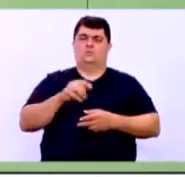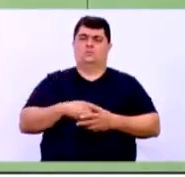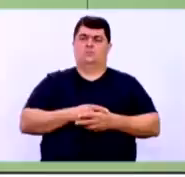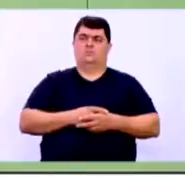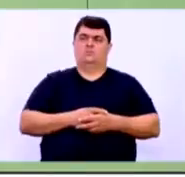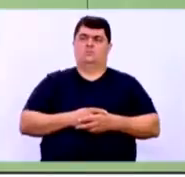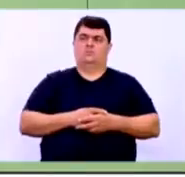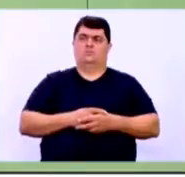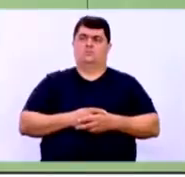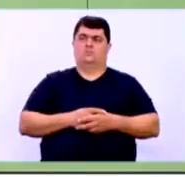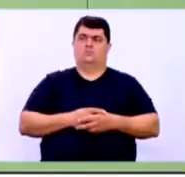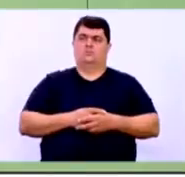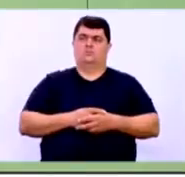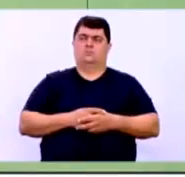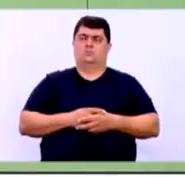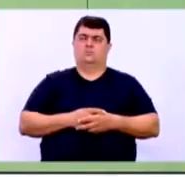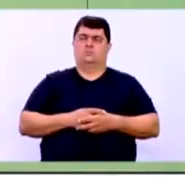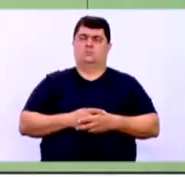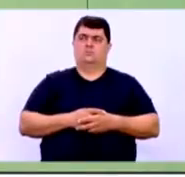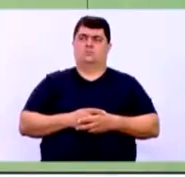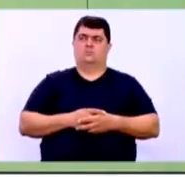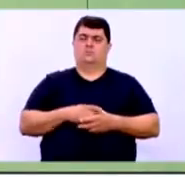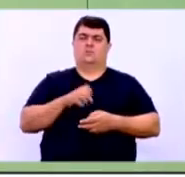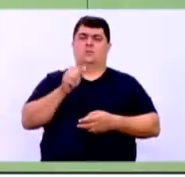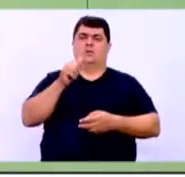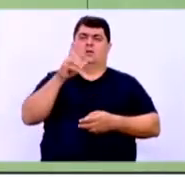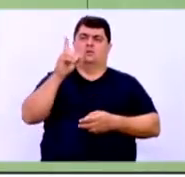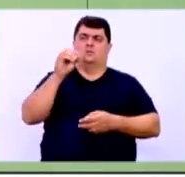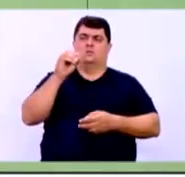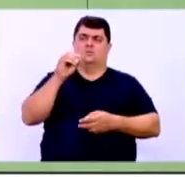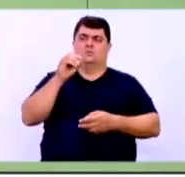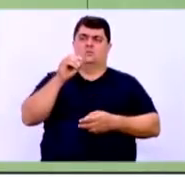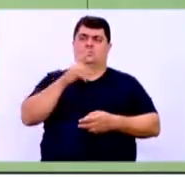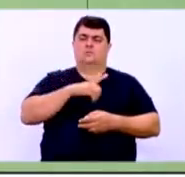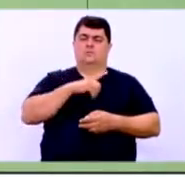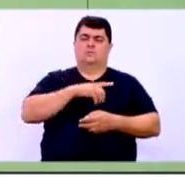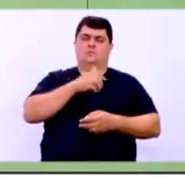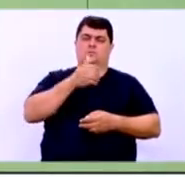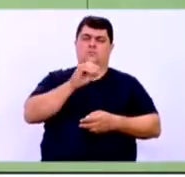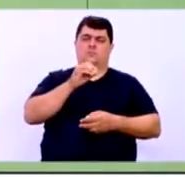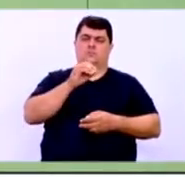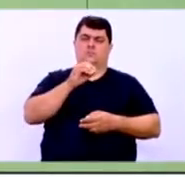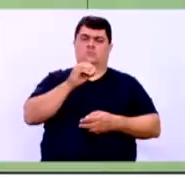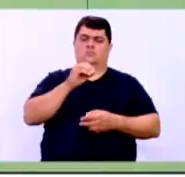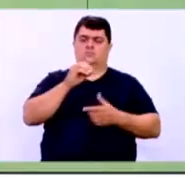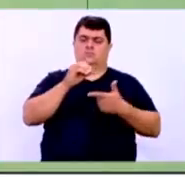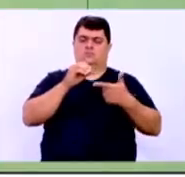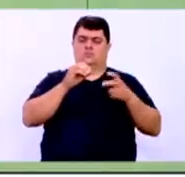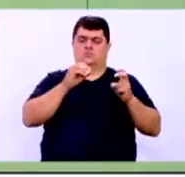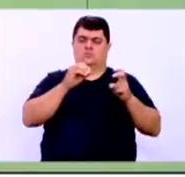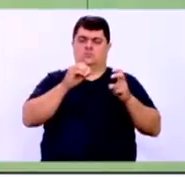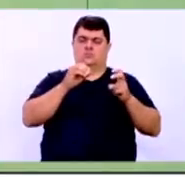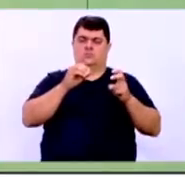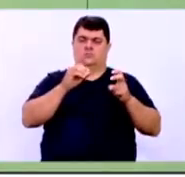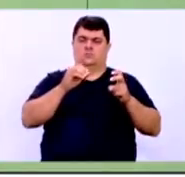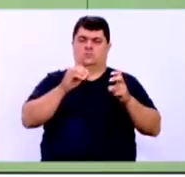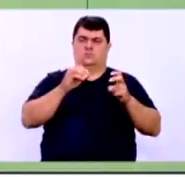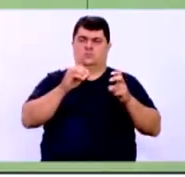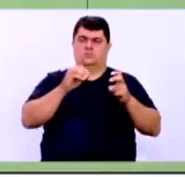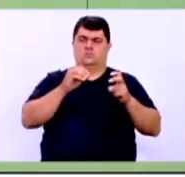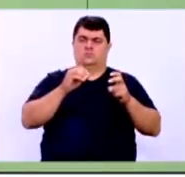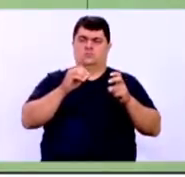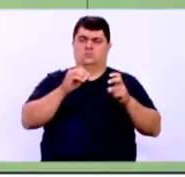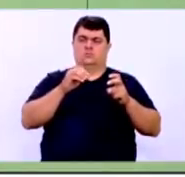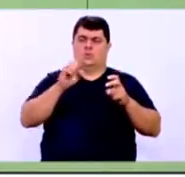250. E agora o nosso saldo? Eu tinha 10 de 25. Saiu 2,